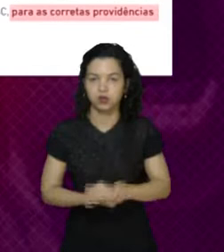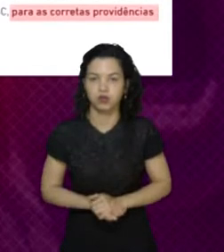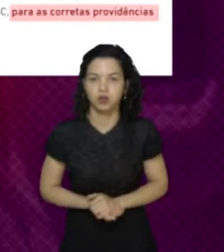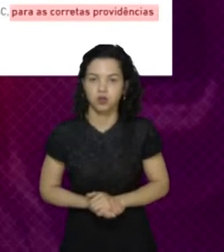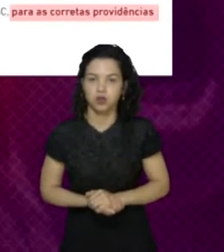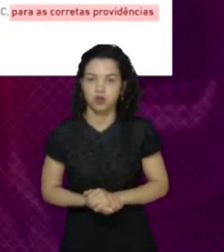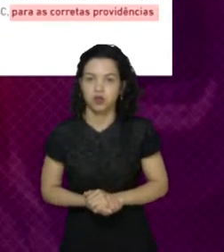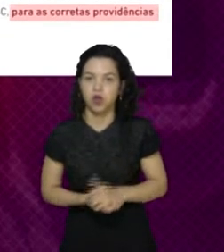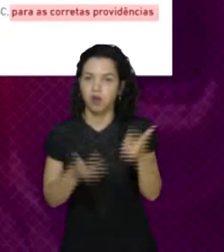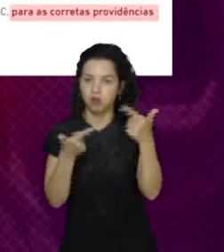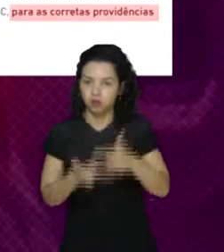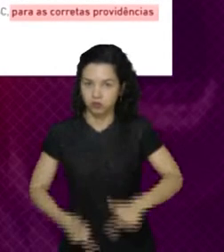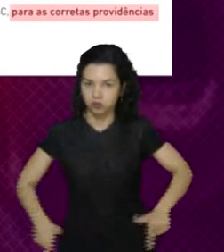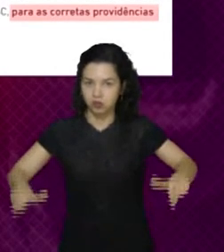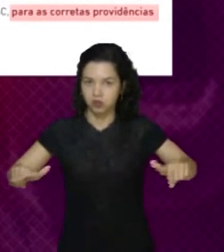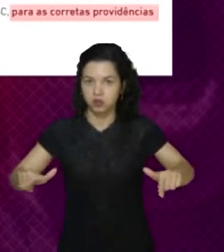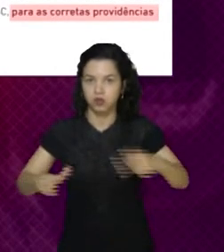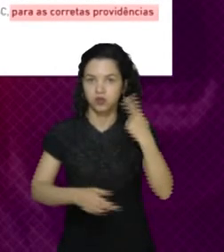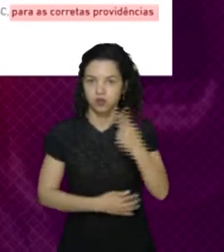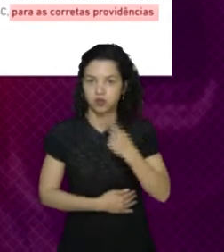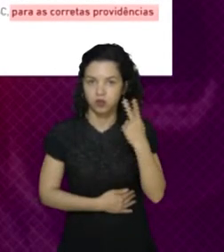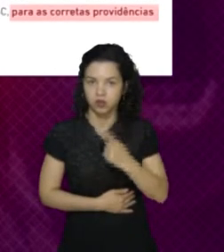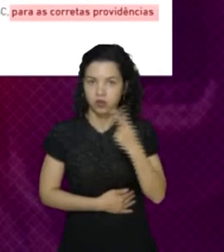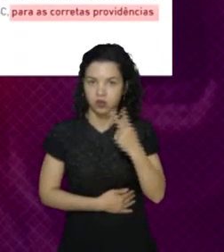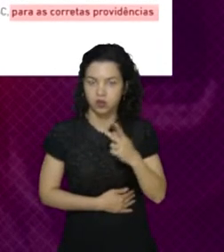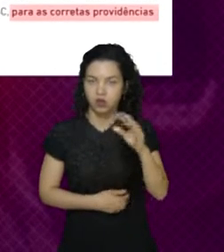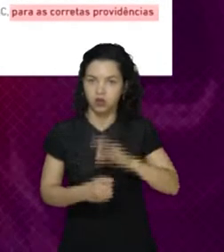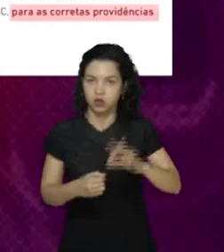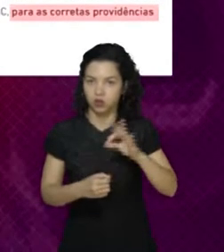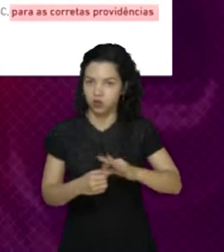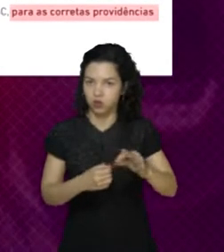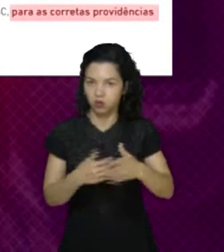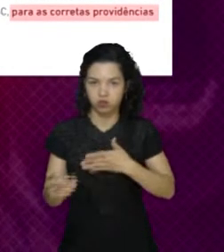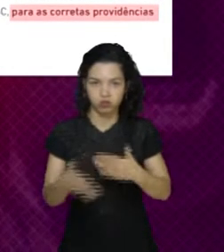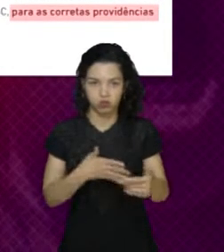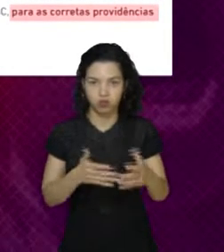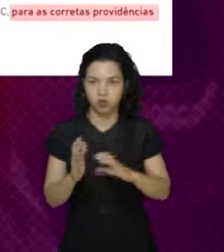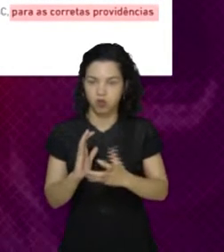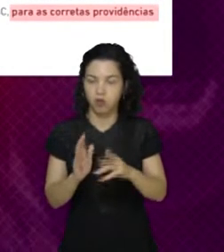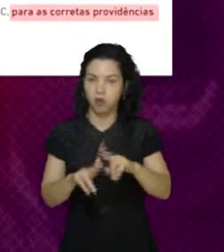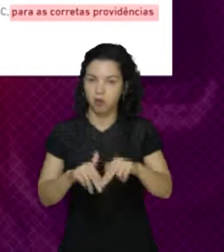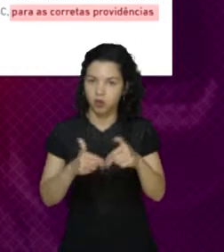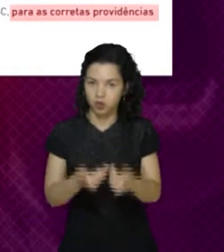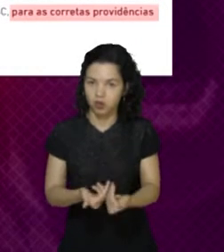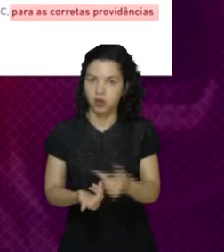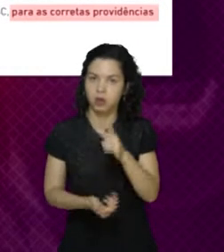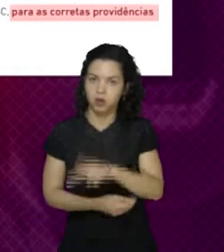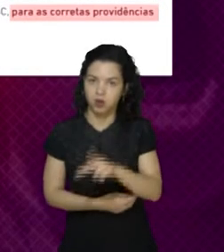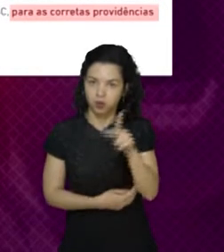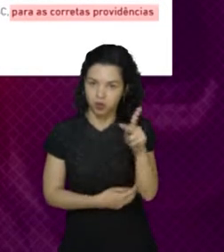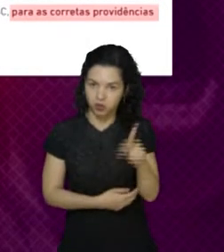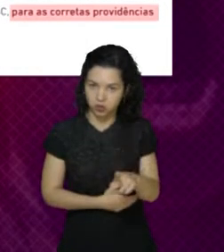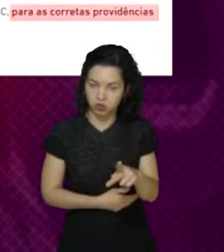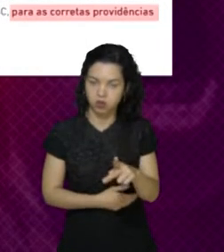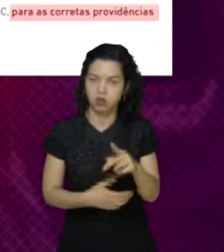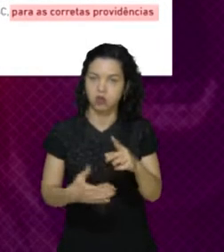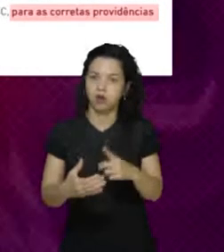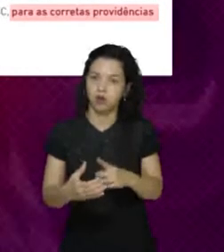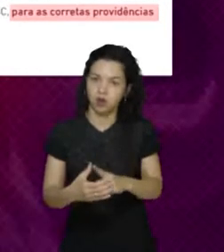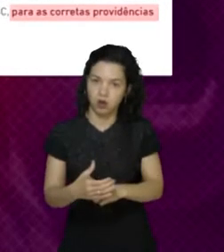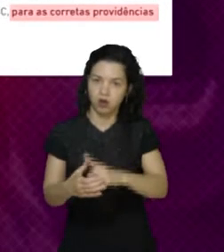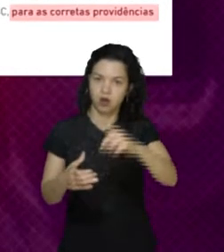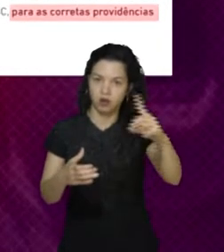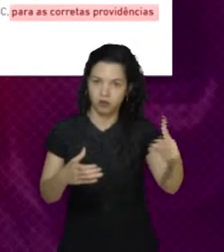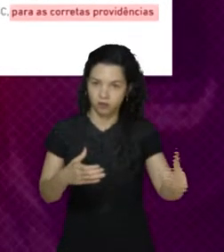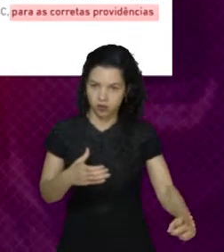é de neutralidade política, que a instituição é apartidária. E, por isso, a professora está sendo afastada. Parabéns ao IELUSC